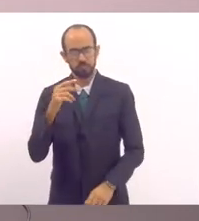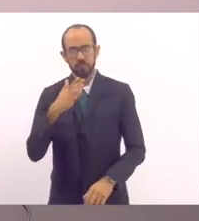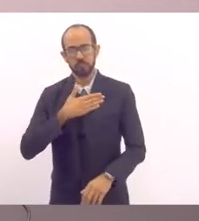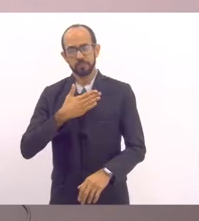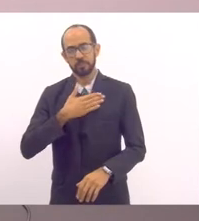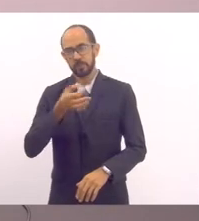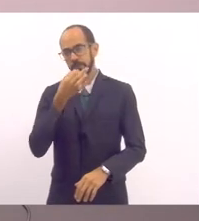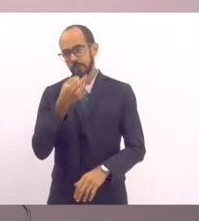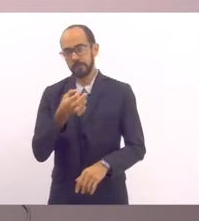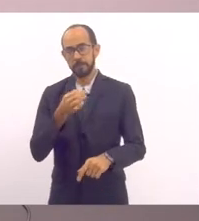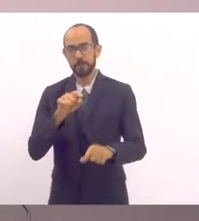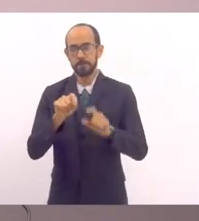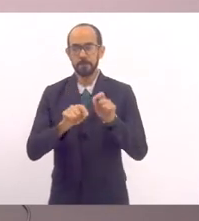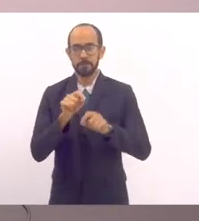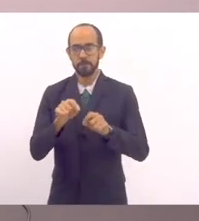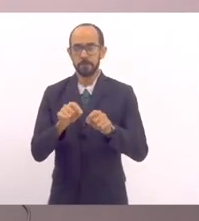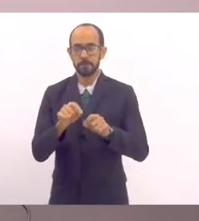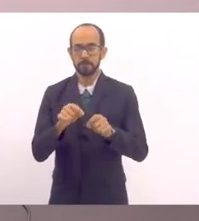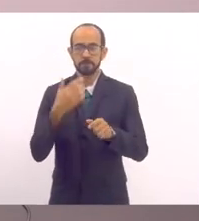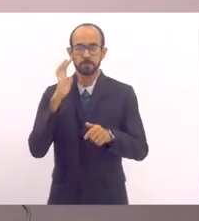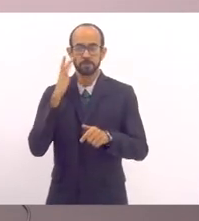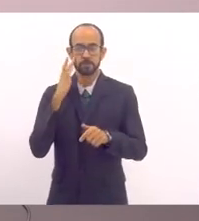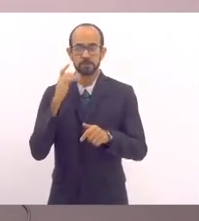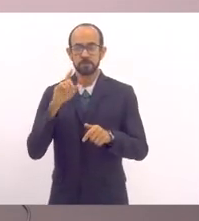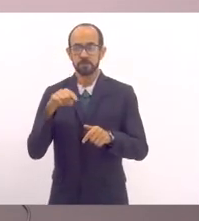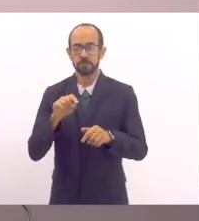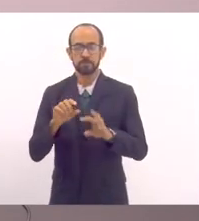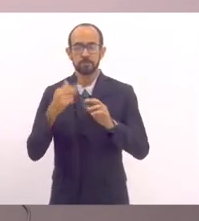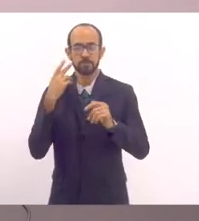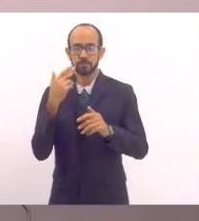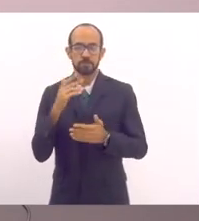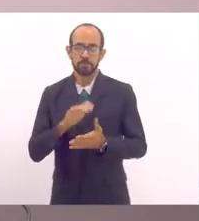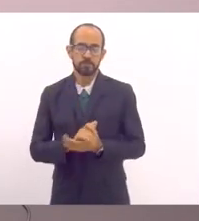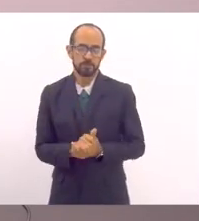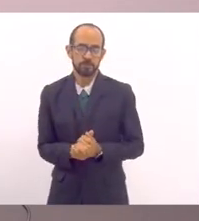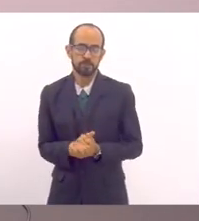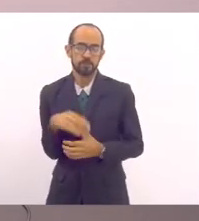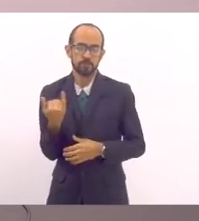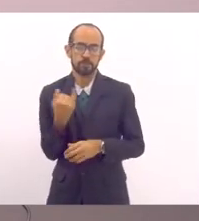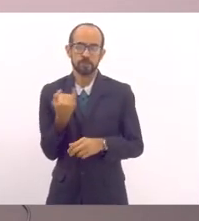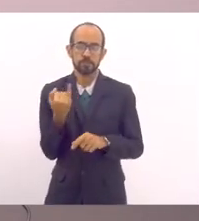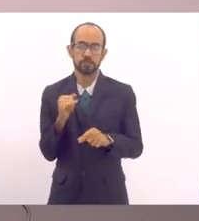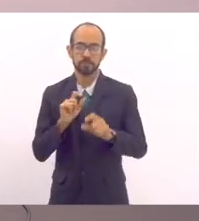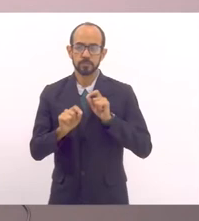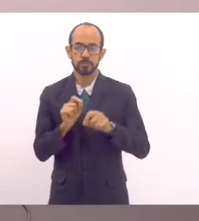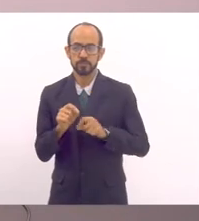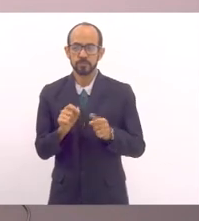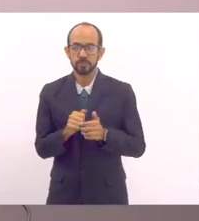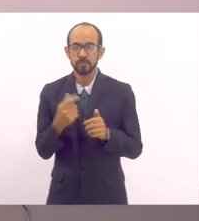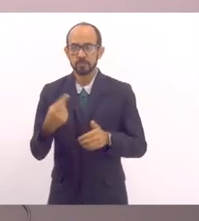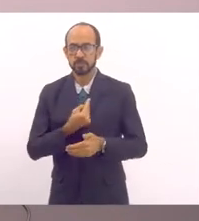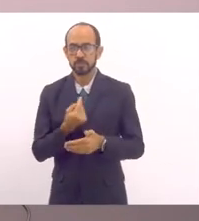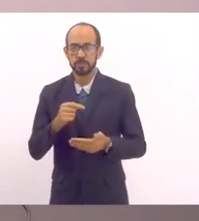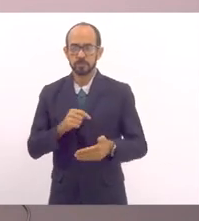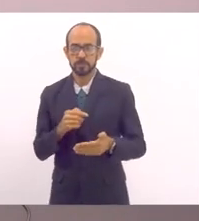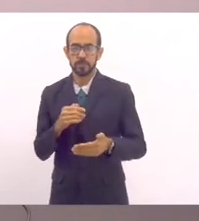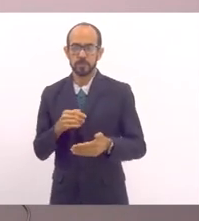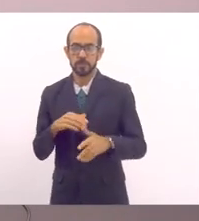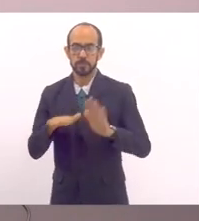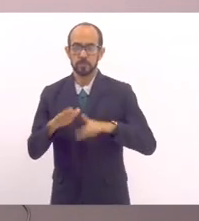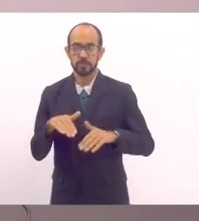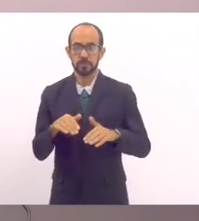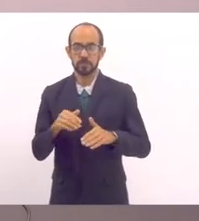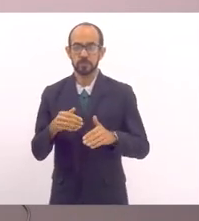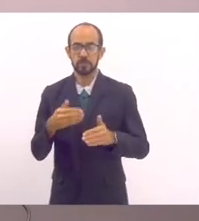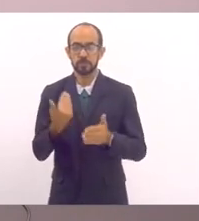né, inclusive, que eu acho que todo mundo comum. Então, gente, o importante é a gente é atropelado pelo tempo. Essa é a grande